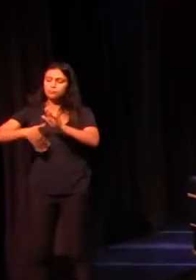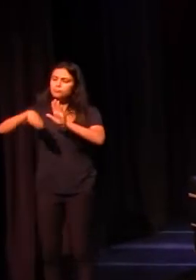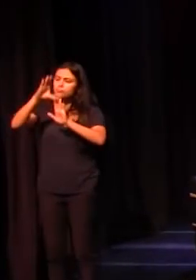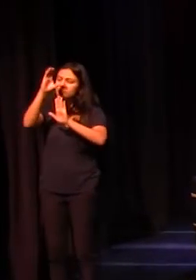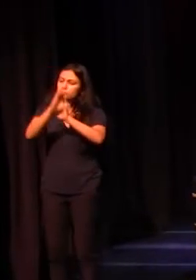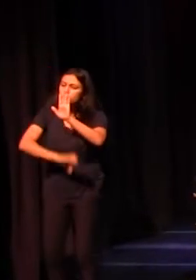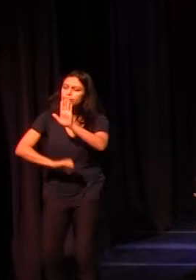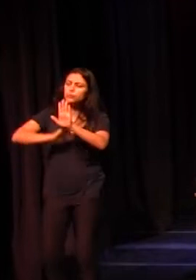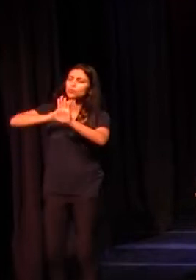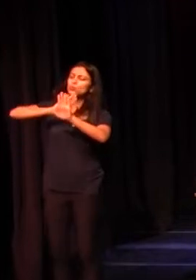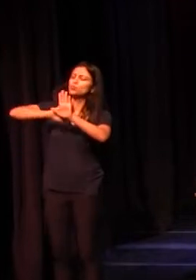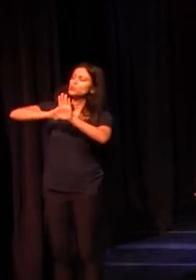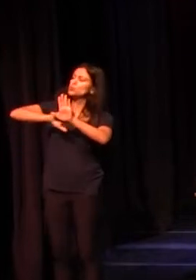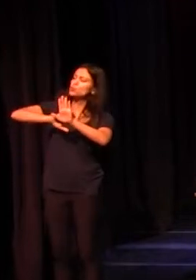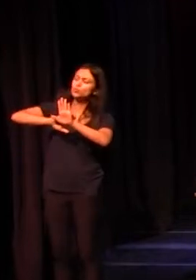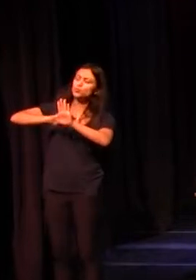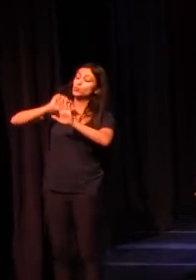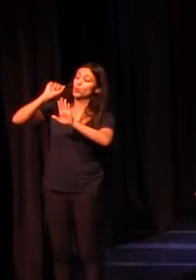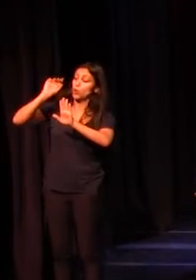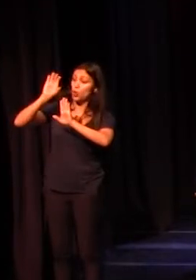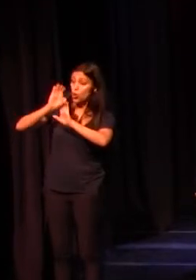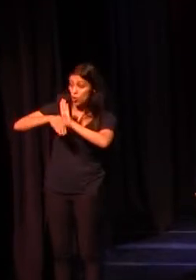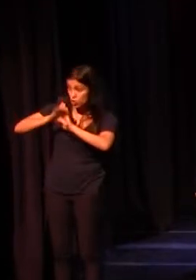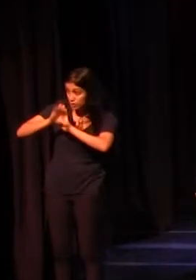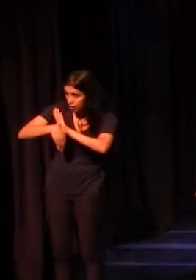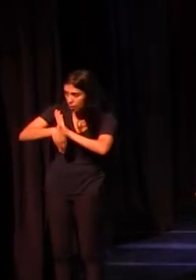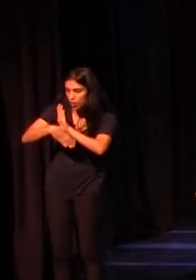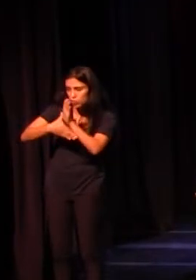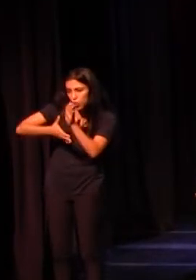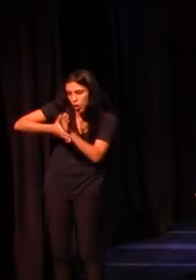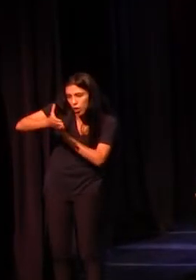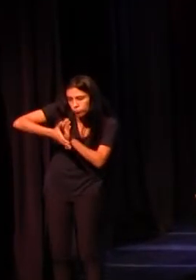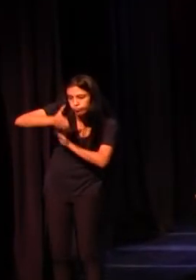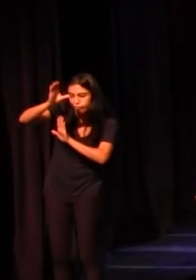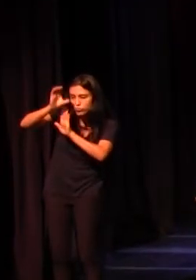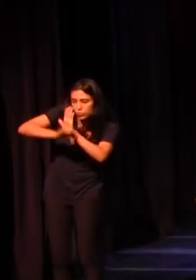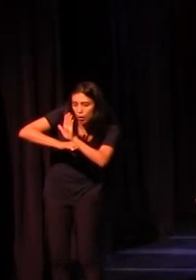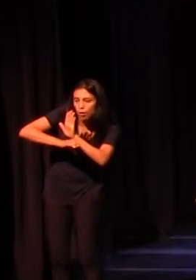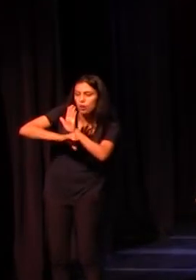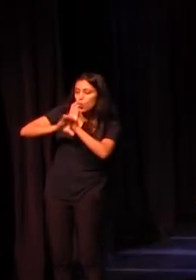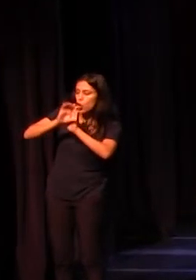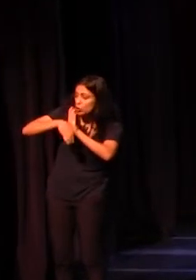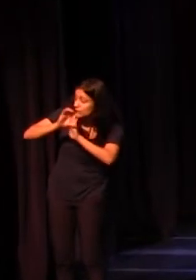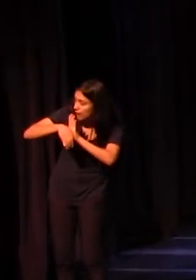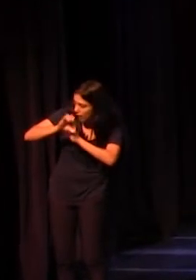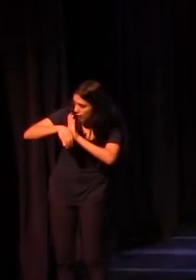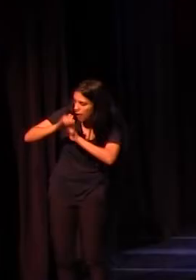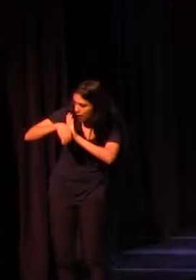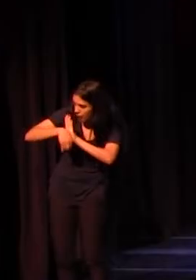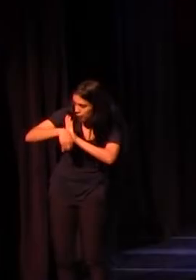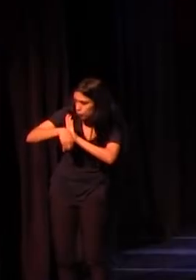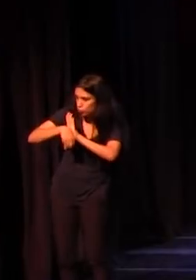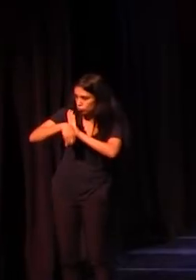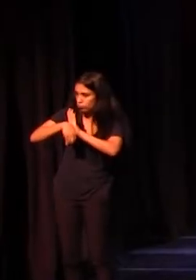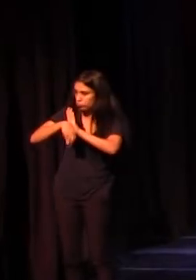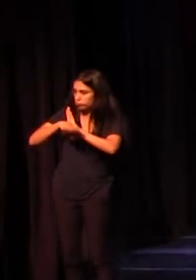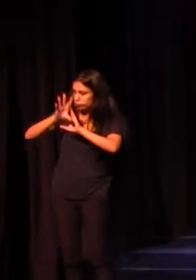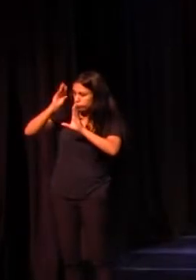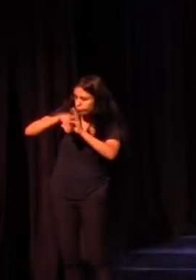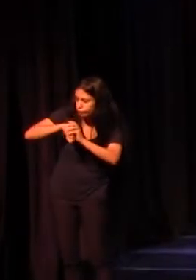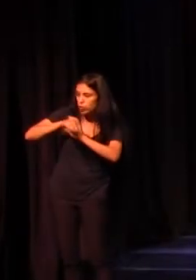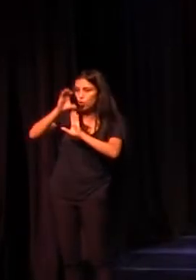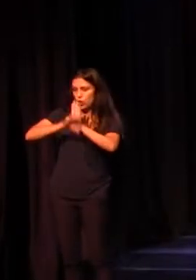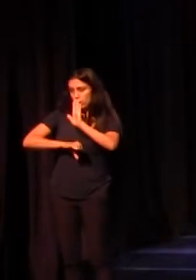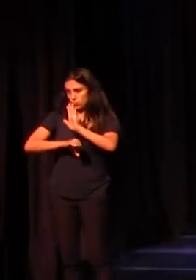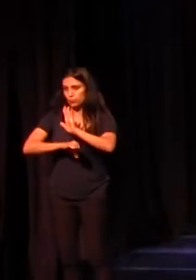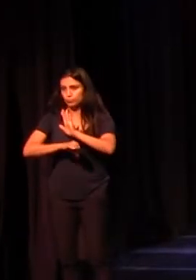dele, tá, e também os conceitos orientadores. Como o secretário e a Leila já falaram muito bem no começo aqui, acabei